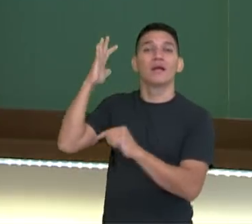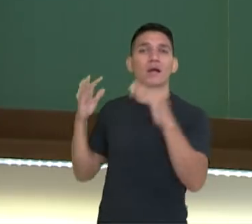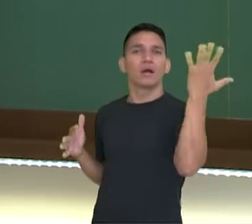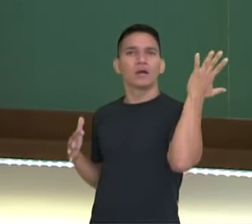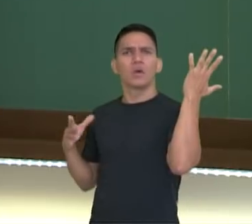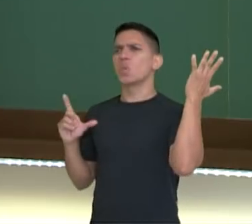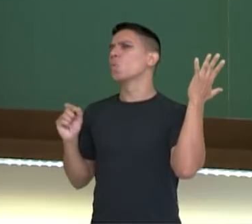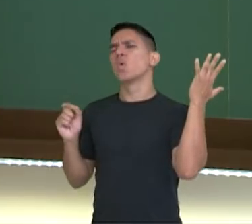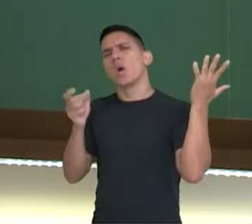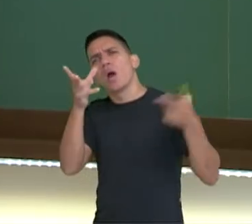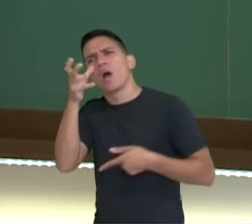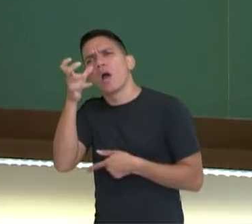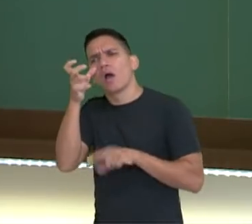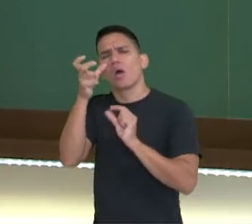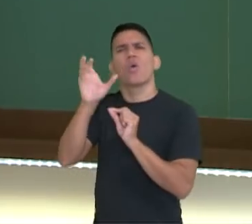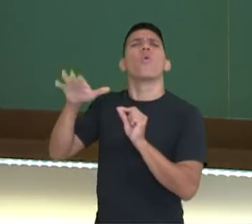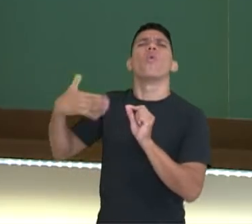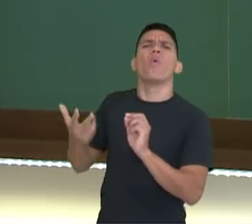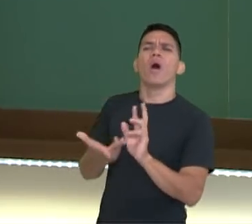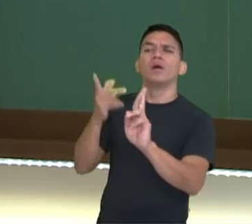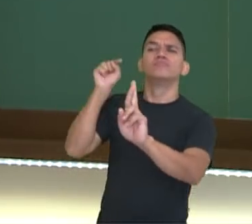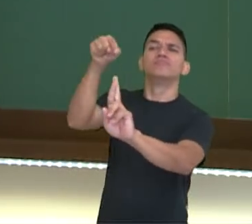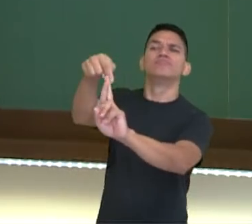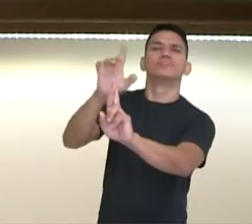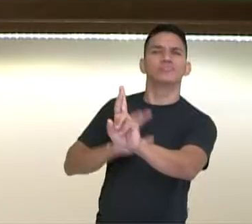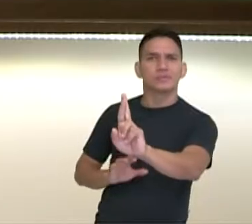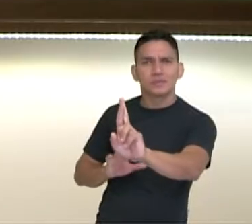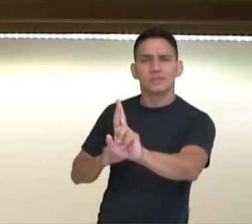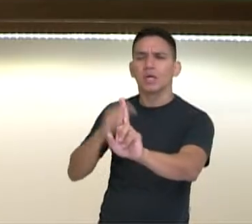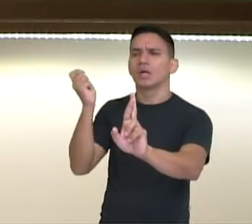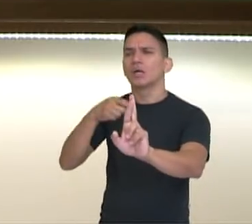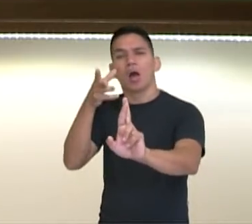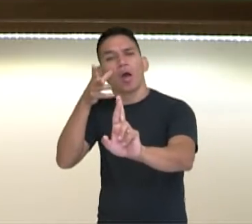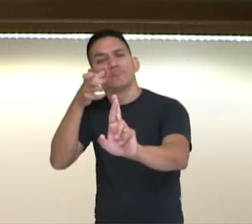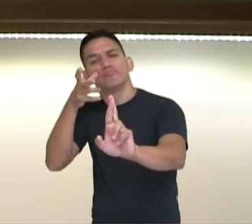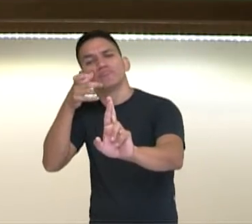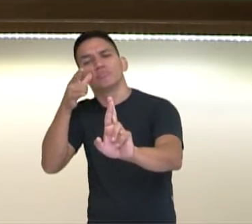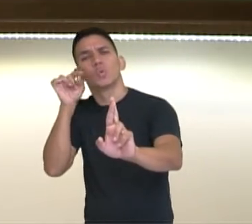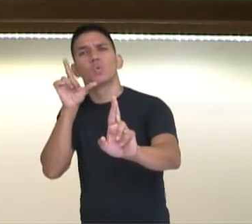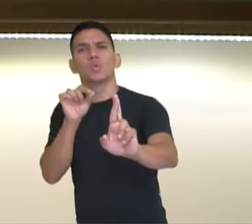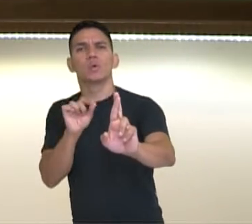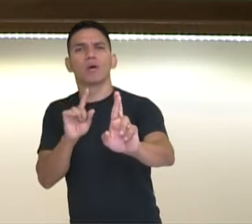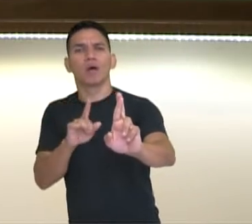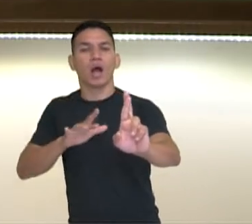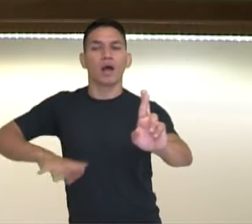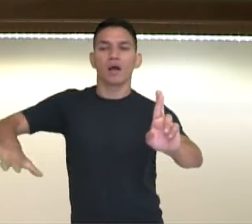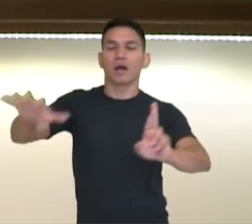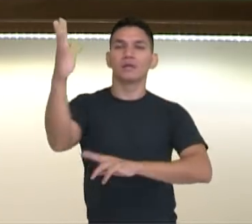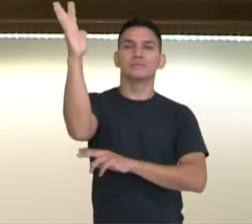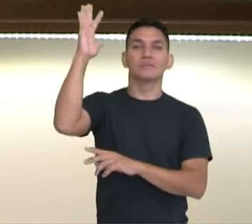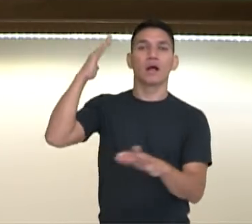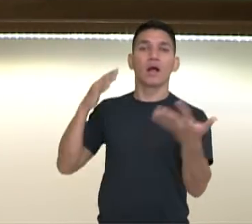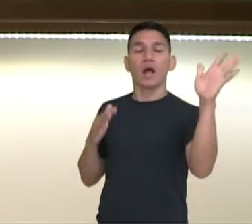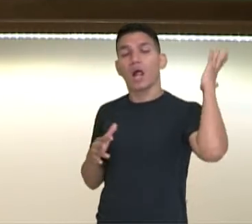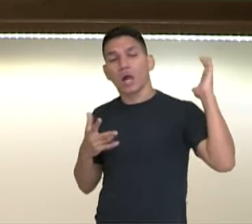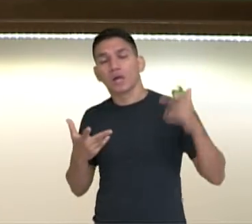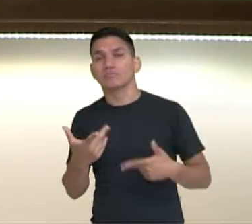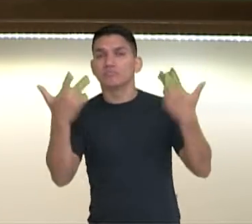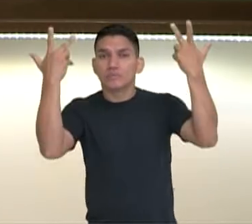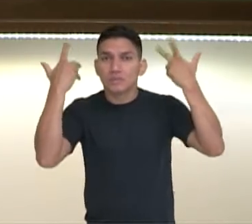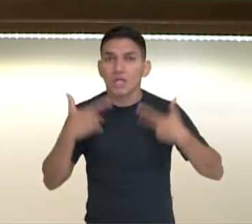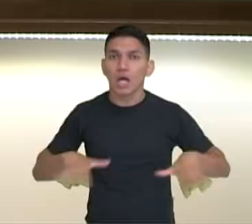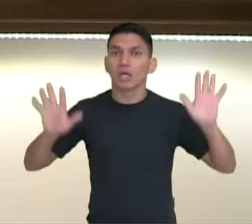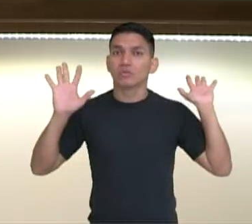natural? Que referências que nós temos nessa observação do meio natural e que está ligada à